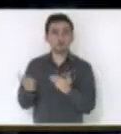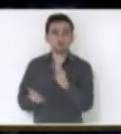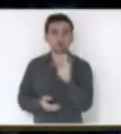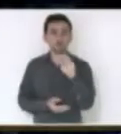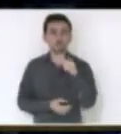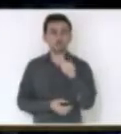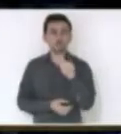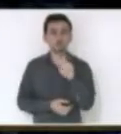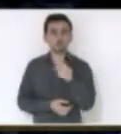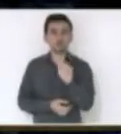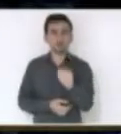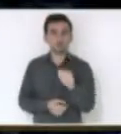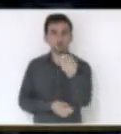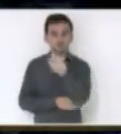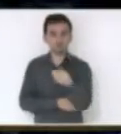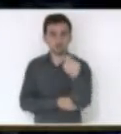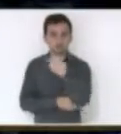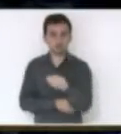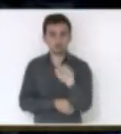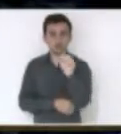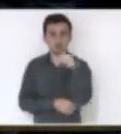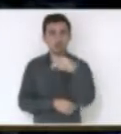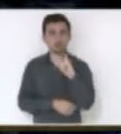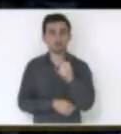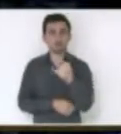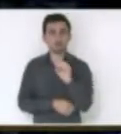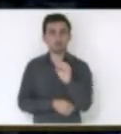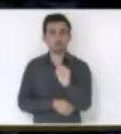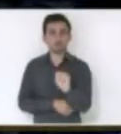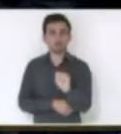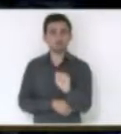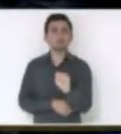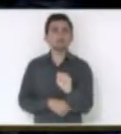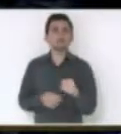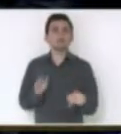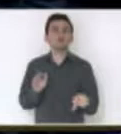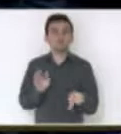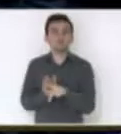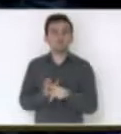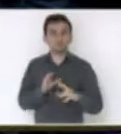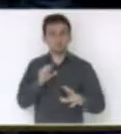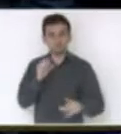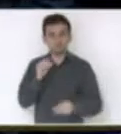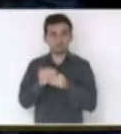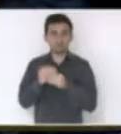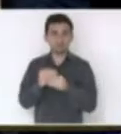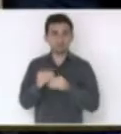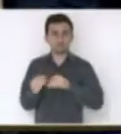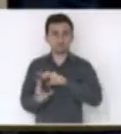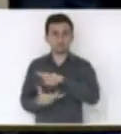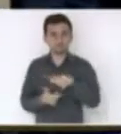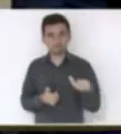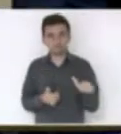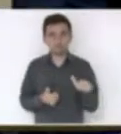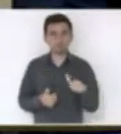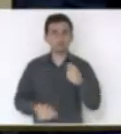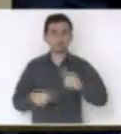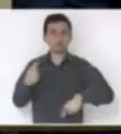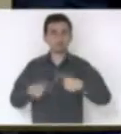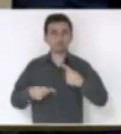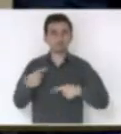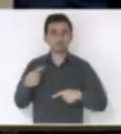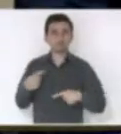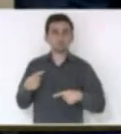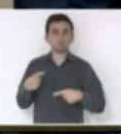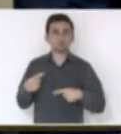Associação Ângelos do Freire de Tangará, com emenda substitutiva global, em discussão,